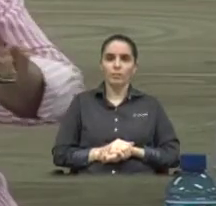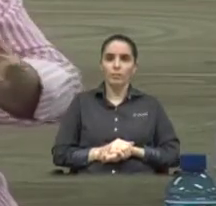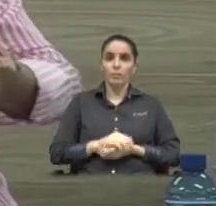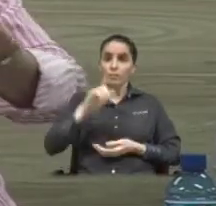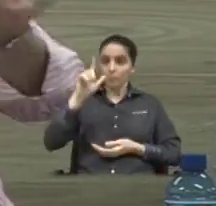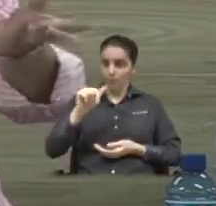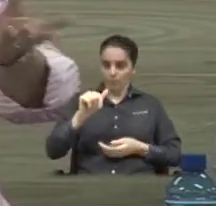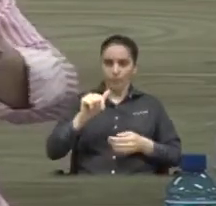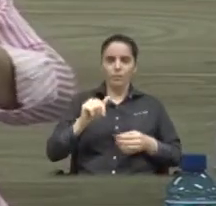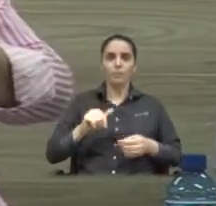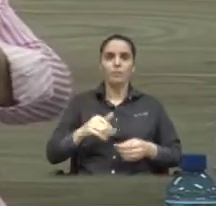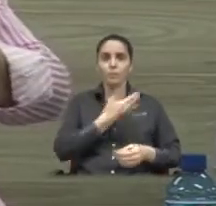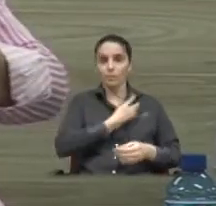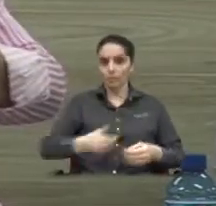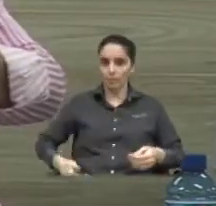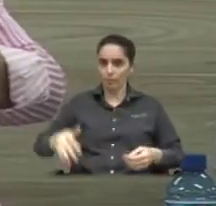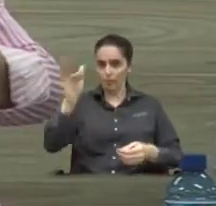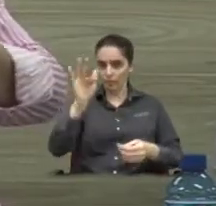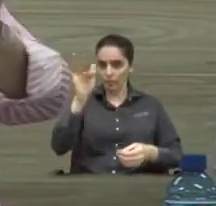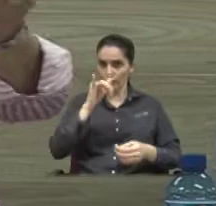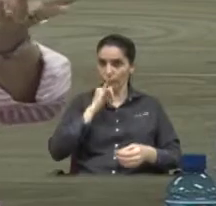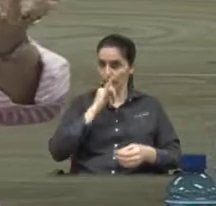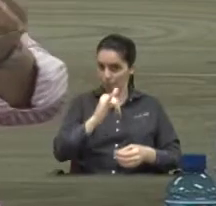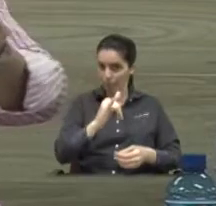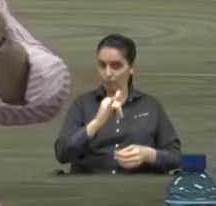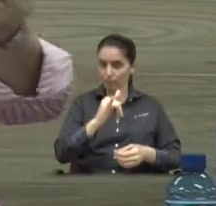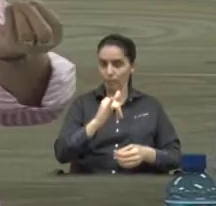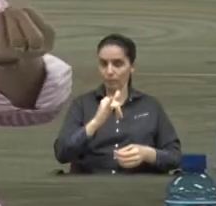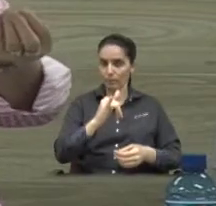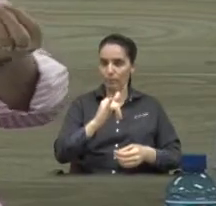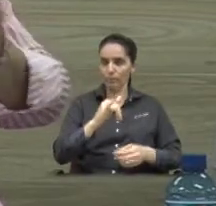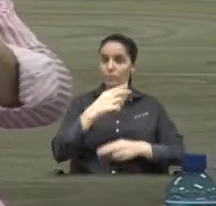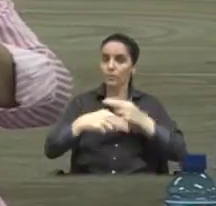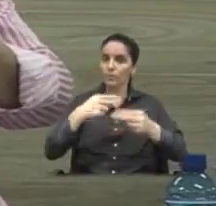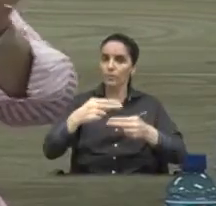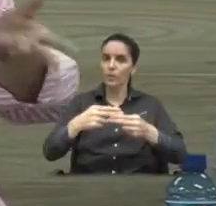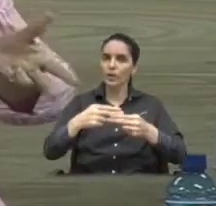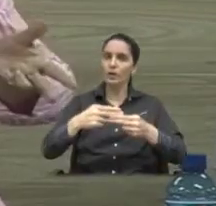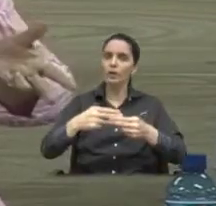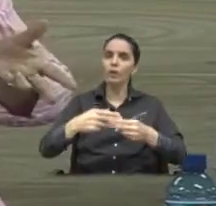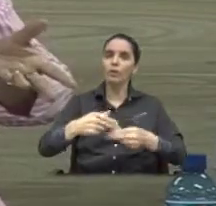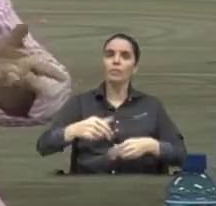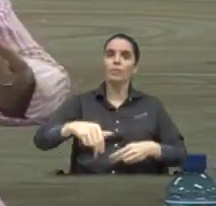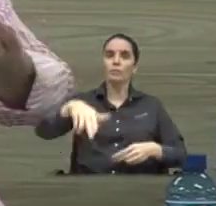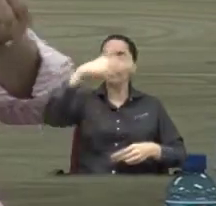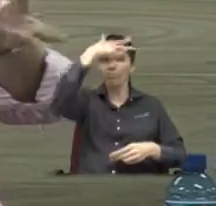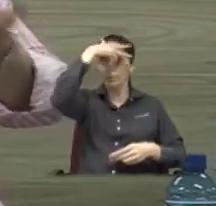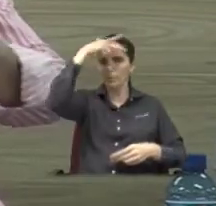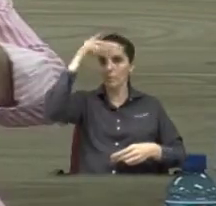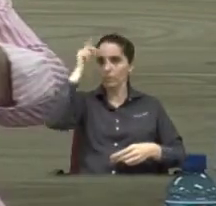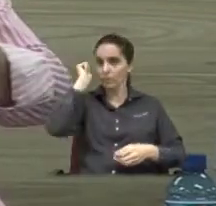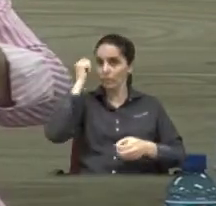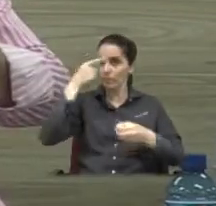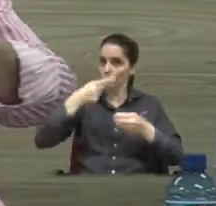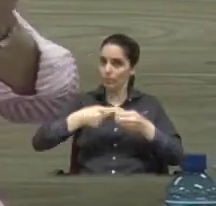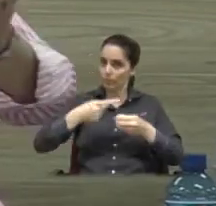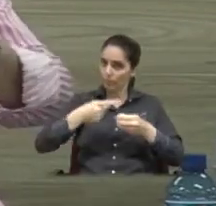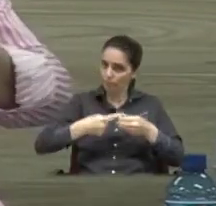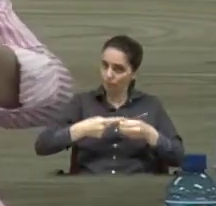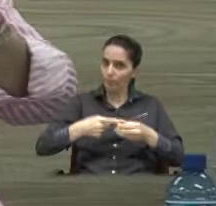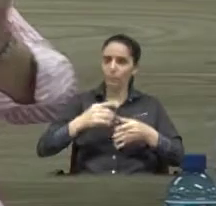do horto, e aí a gente tem que o executivo, o governo municipal, que se encontre, venha